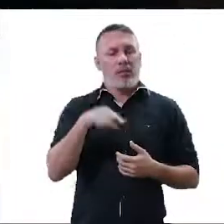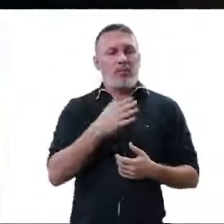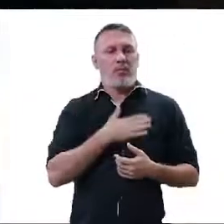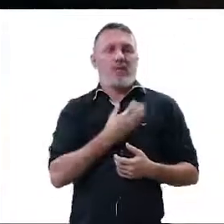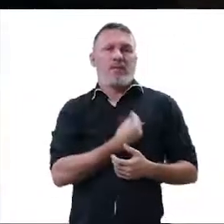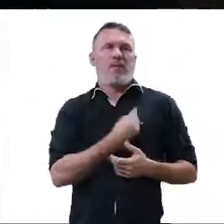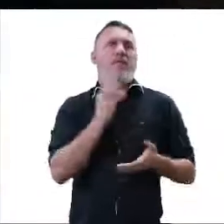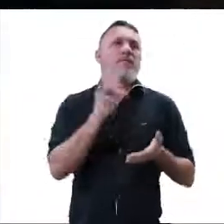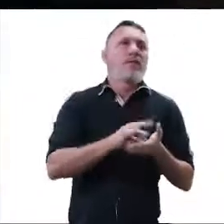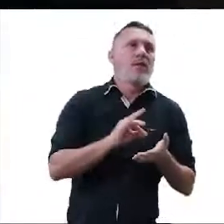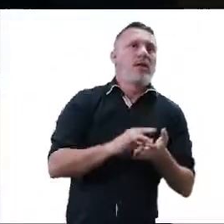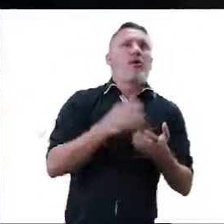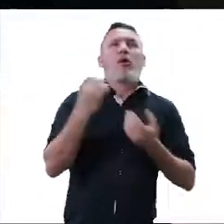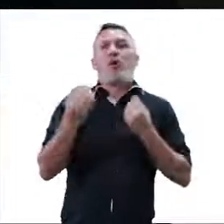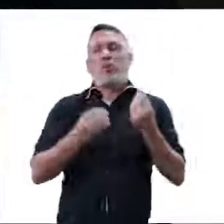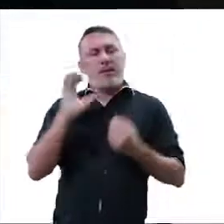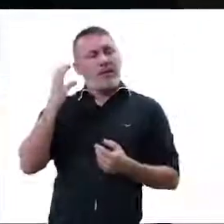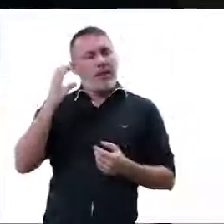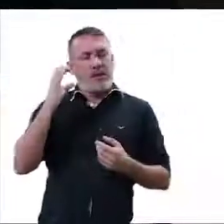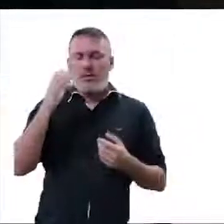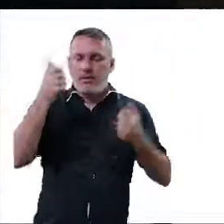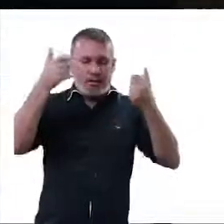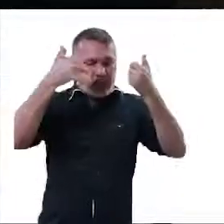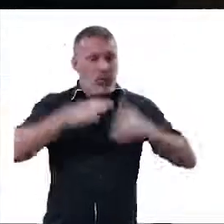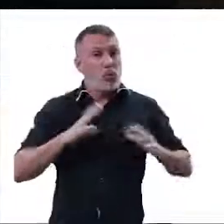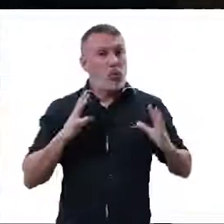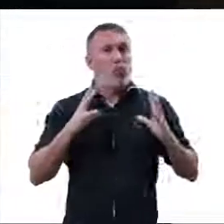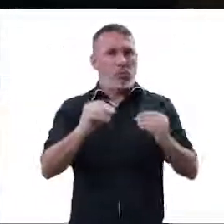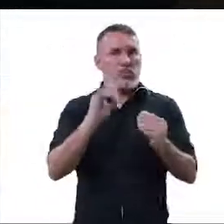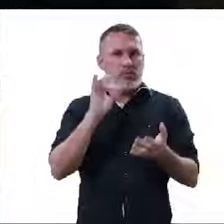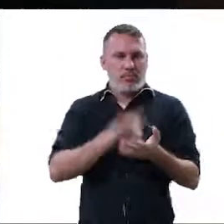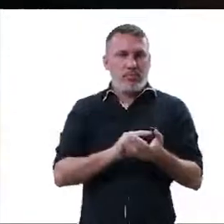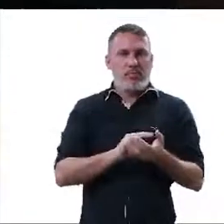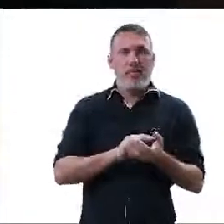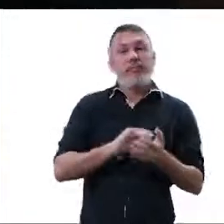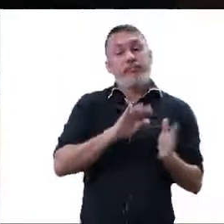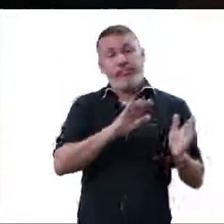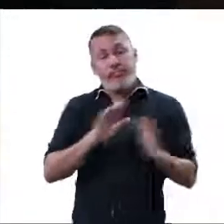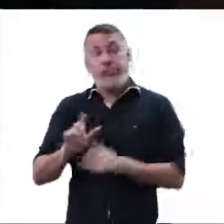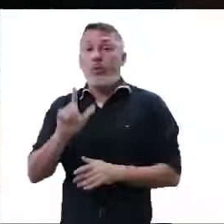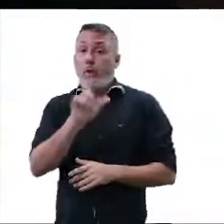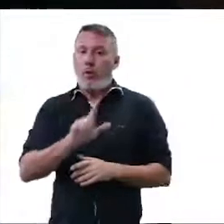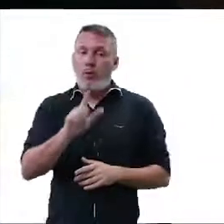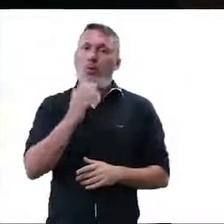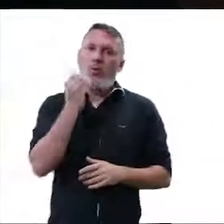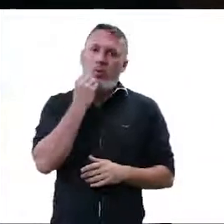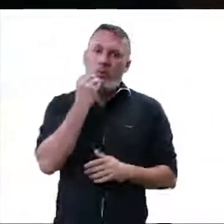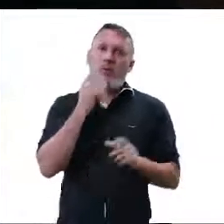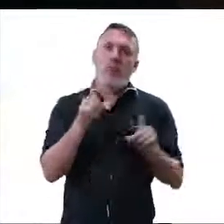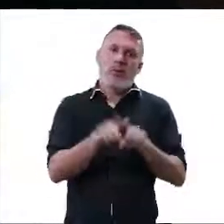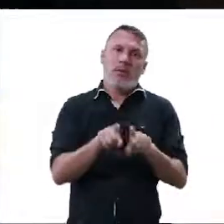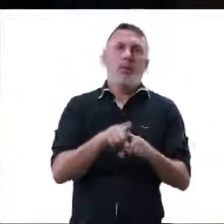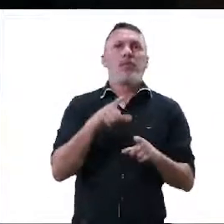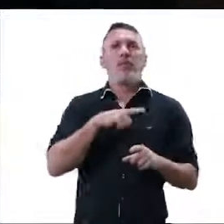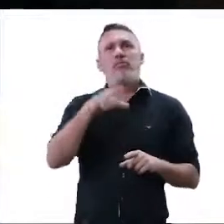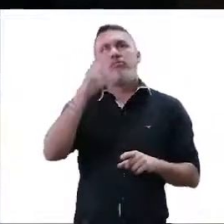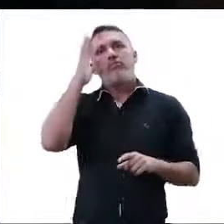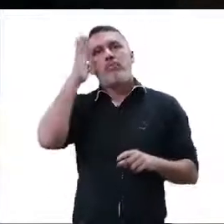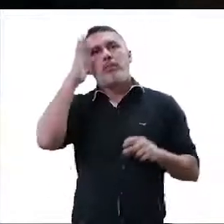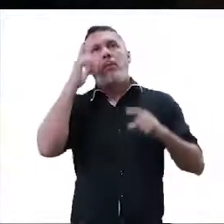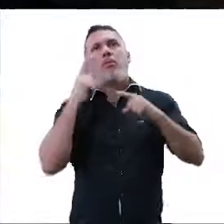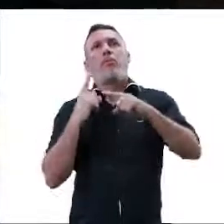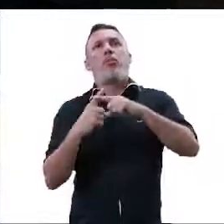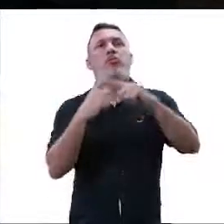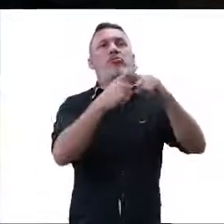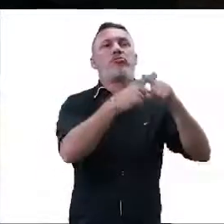do sujeito, certo? E, obviamente, quando nós pensamos no estágio positivo,